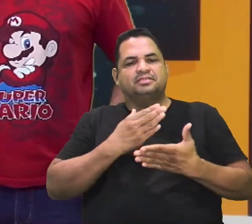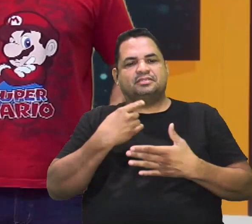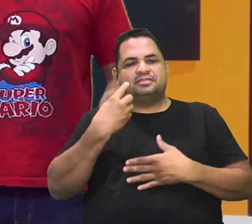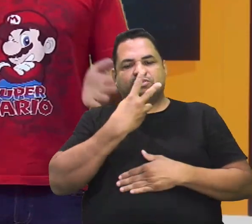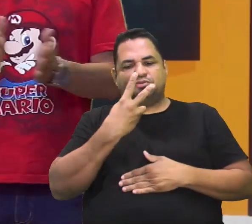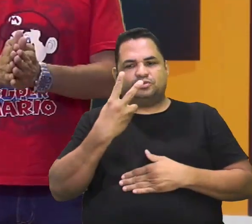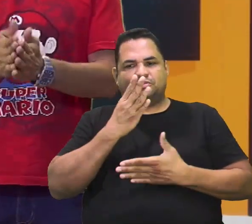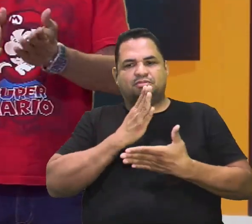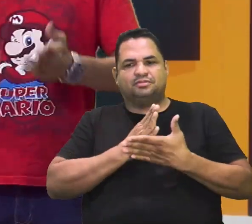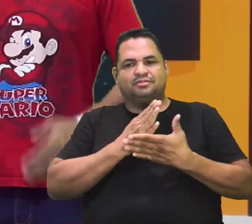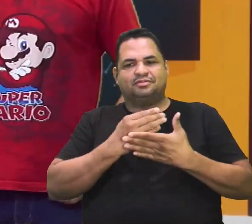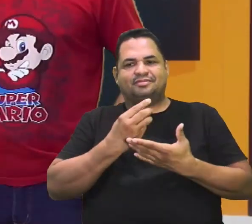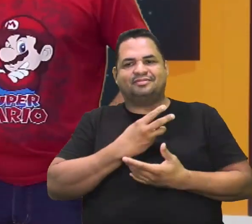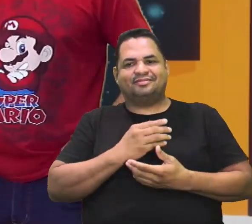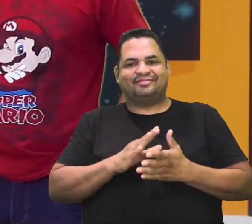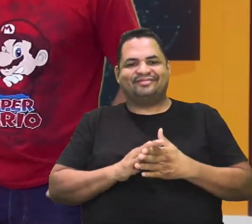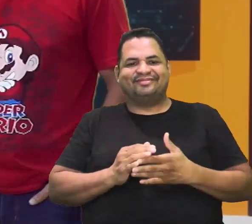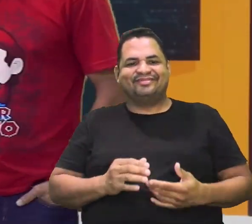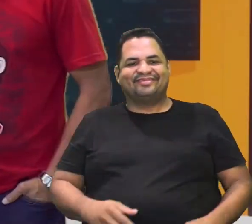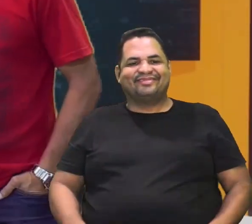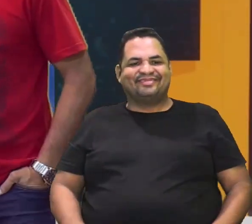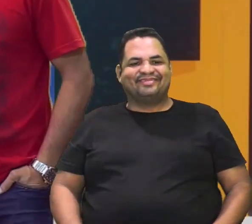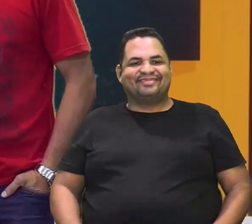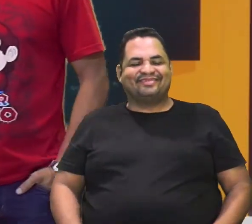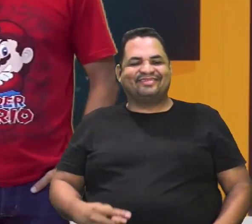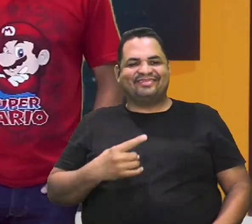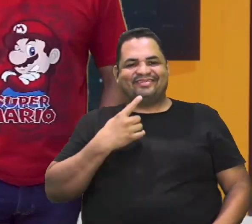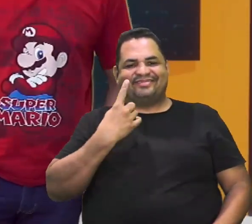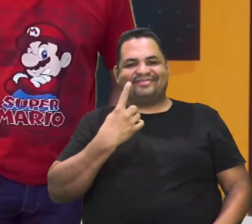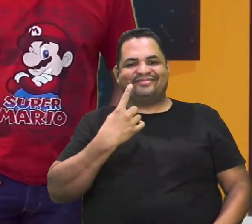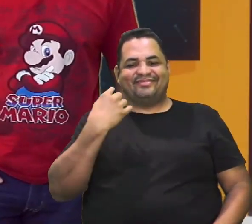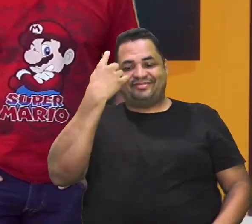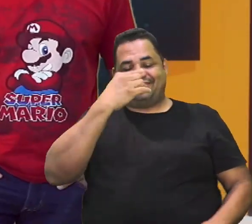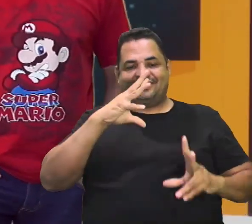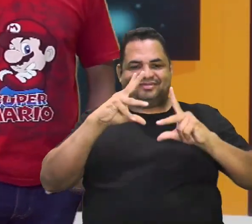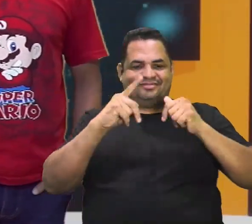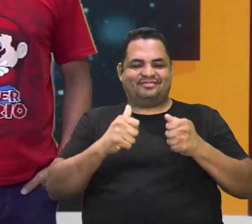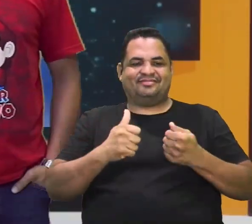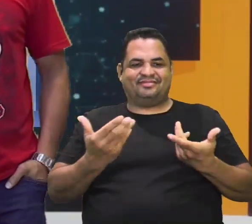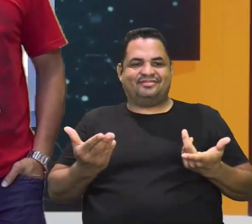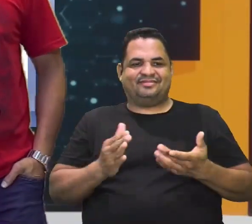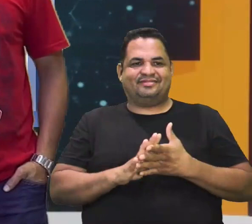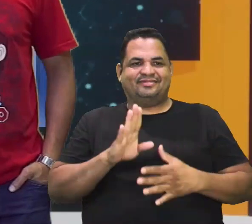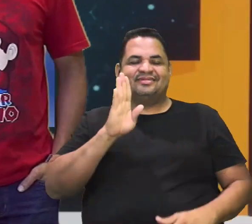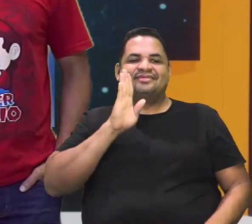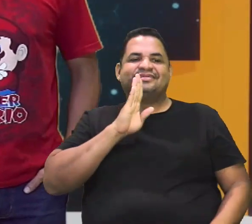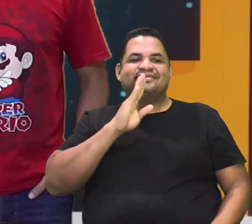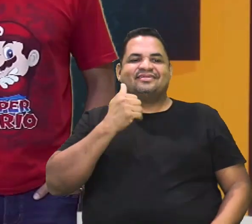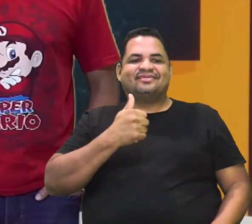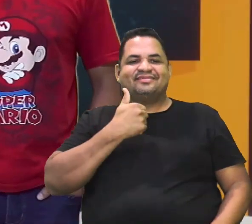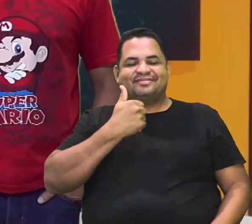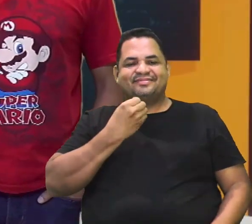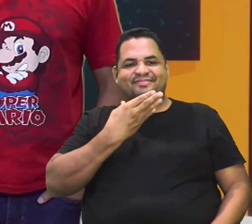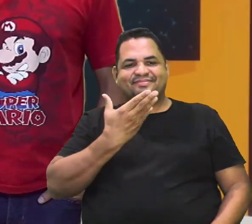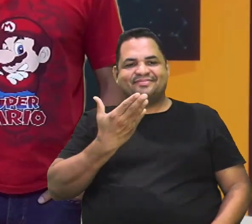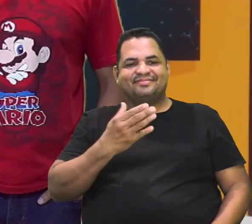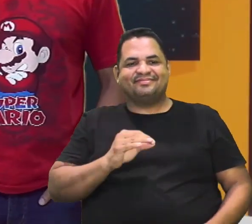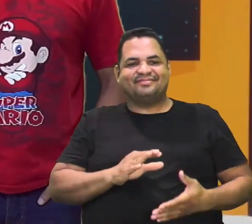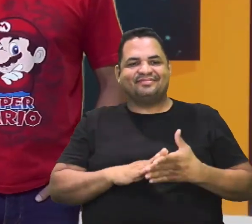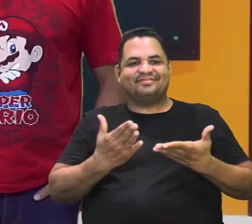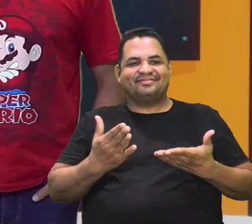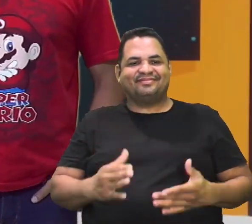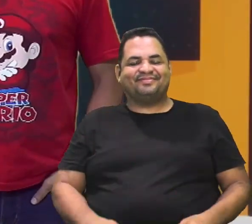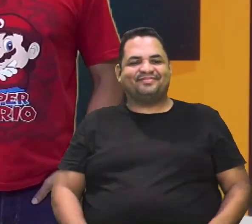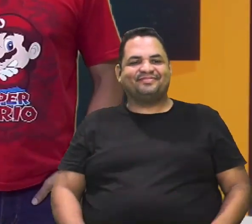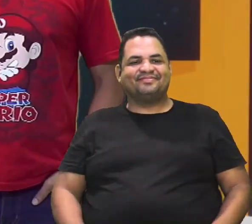as duas meias. Tem um par de meia. Temos 1 hora inteira, né? Legal, esse aí foi bom, né? Eu ainda prefiro esse